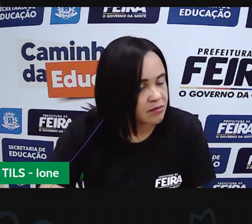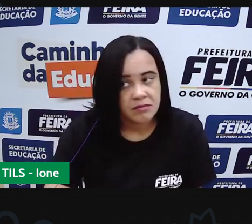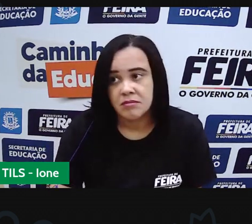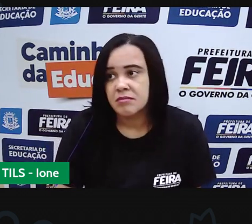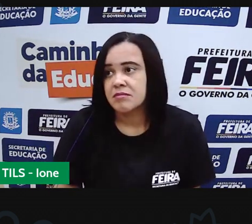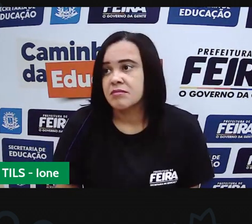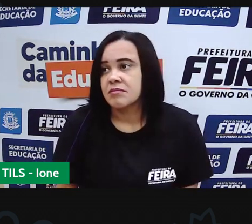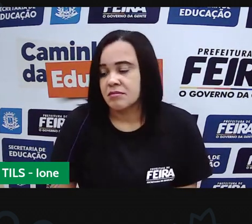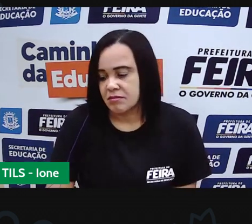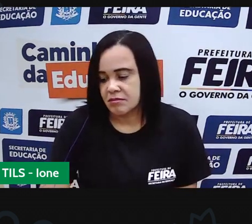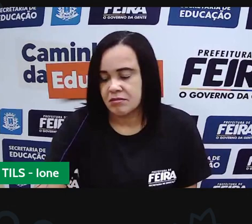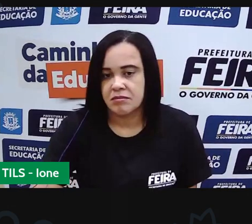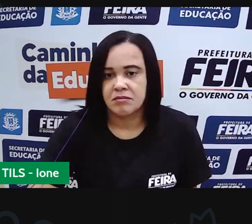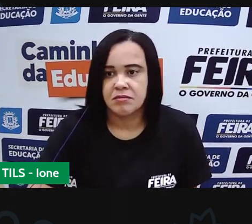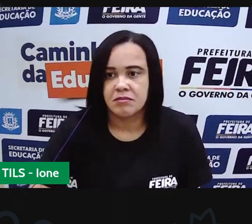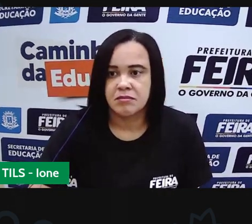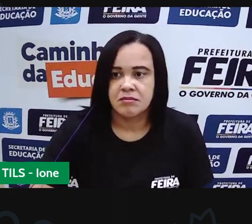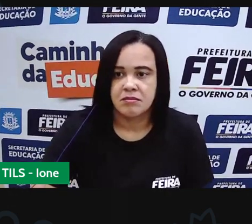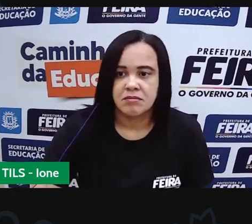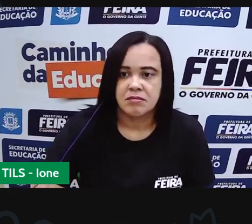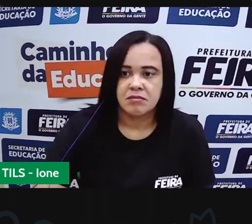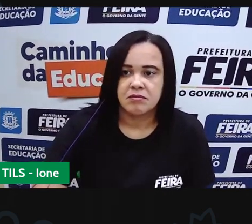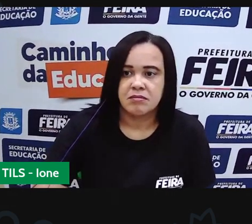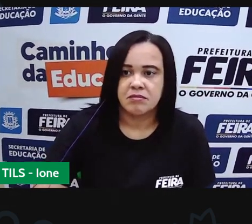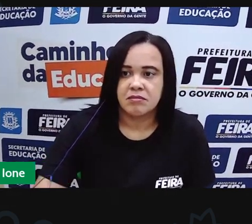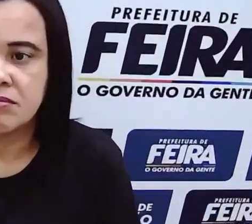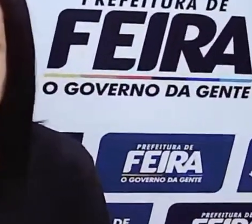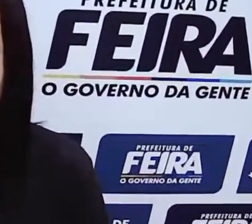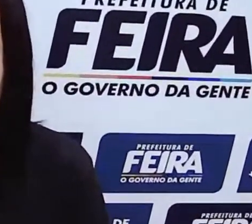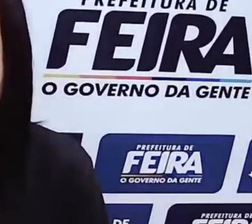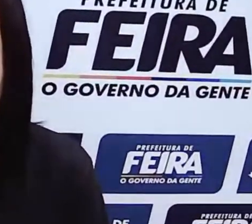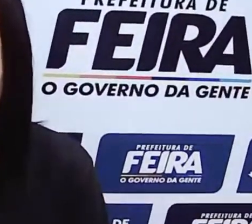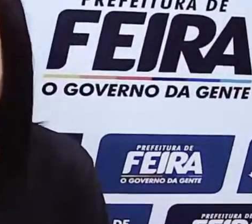Deixa eu abrir tudo aí, bora ficar outra vez que ficar na mesma sala.